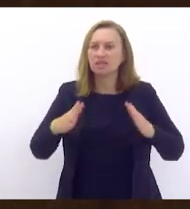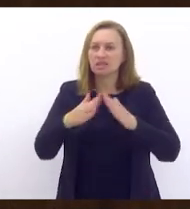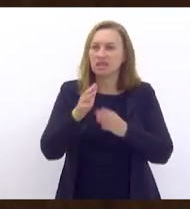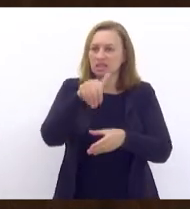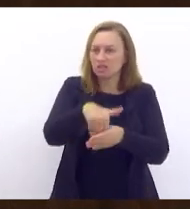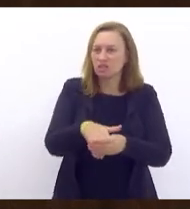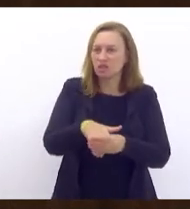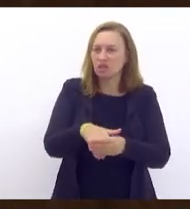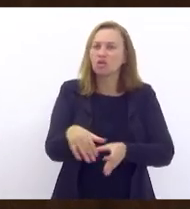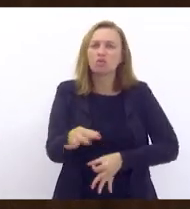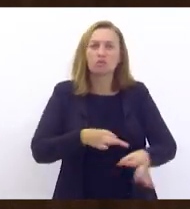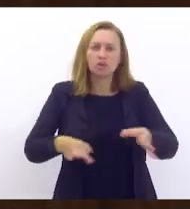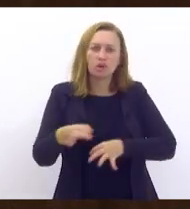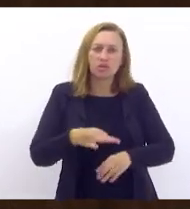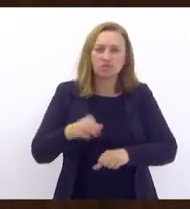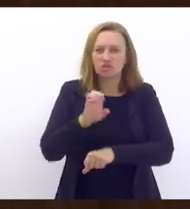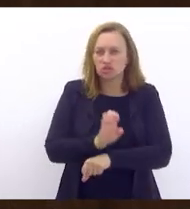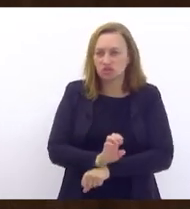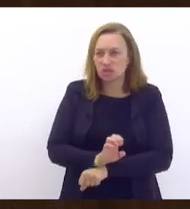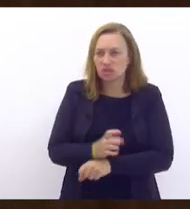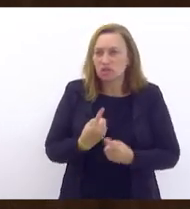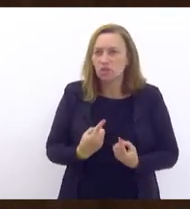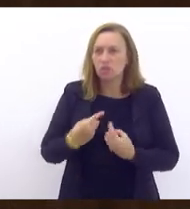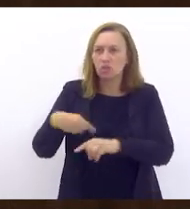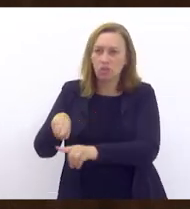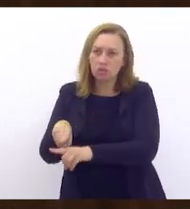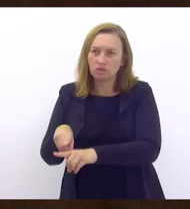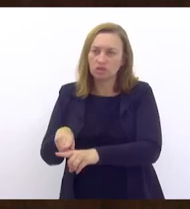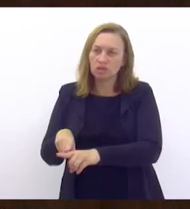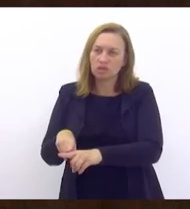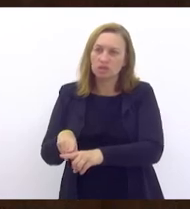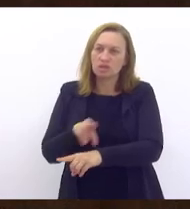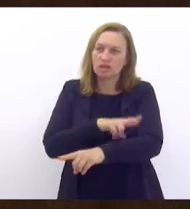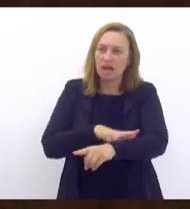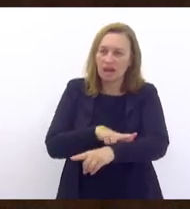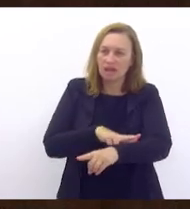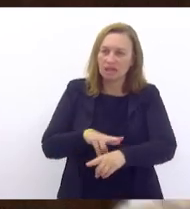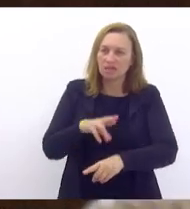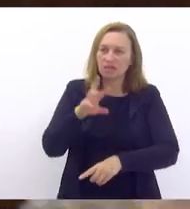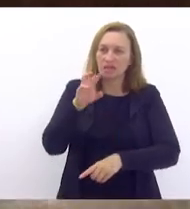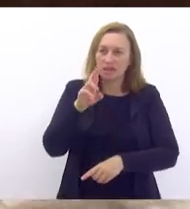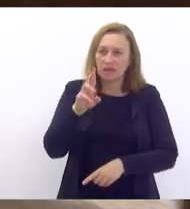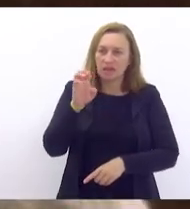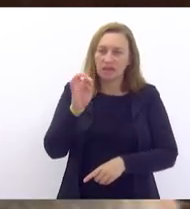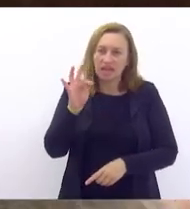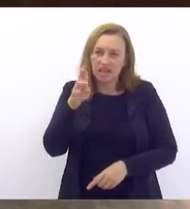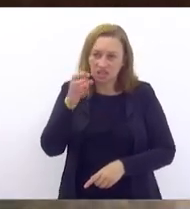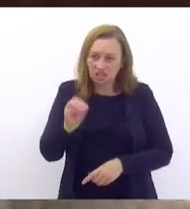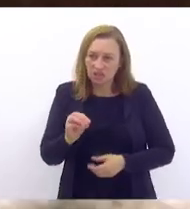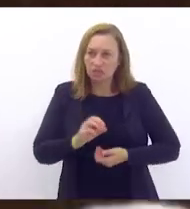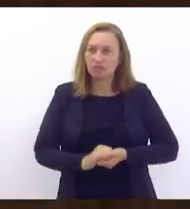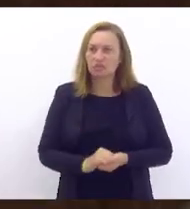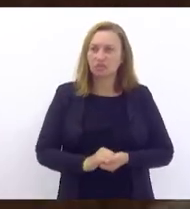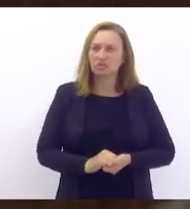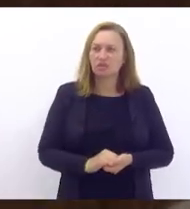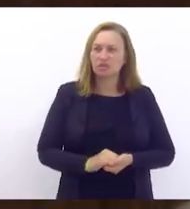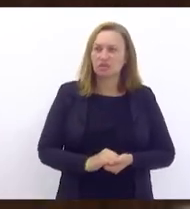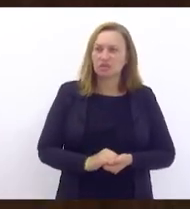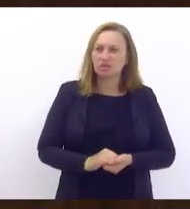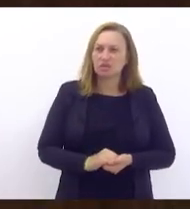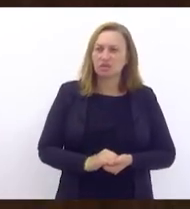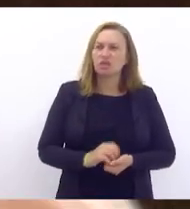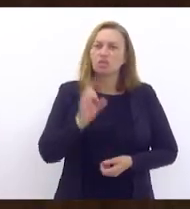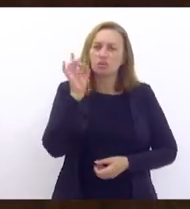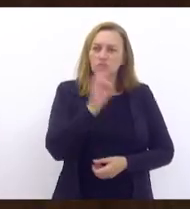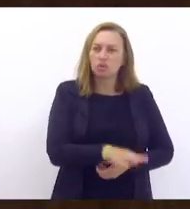o Programa Estadual de Combate ao Racismo Recreativo. E, por último, não